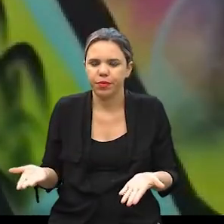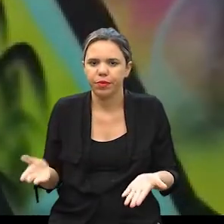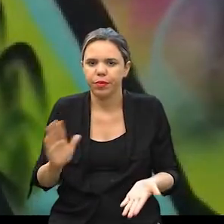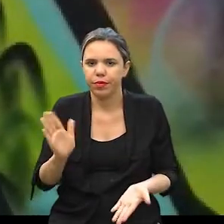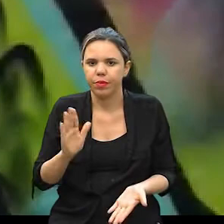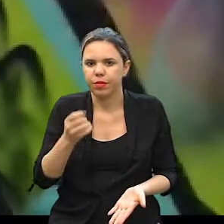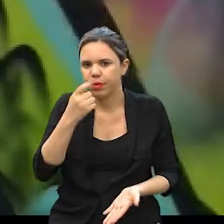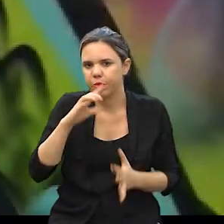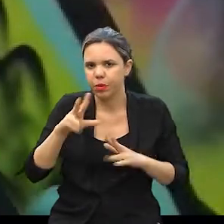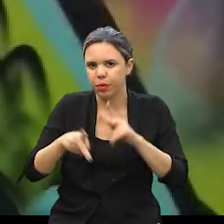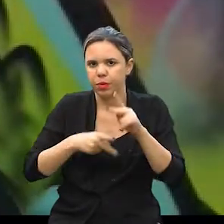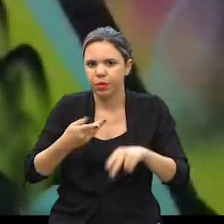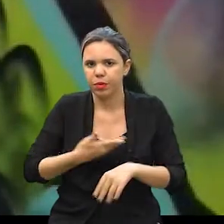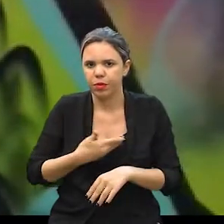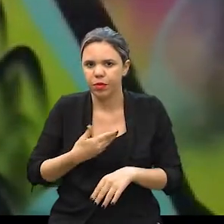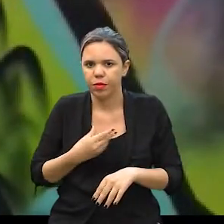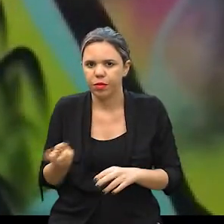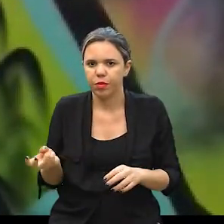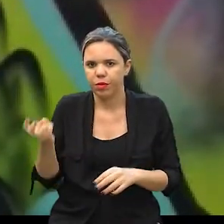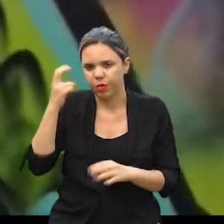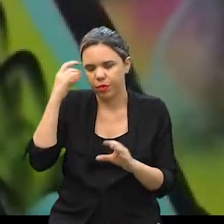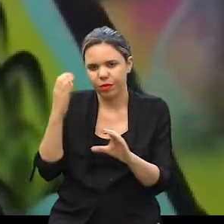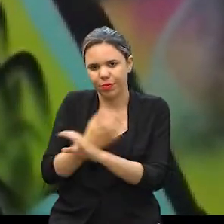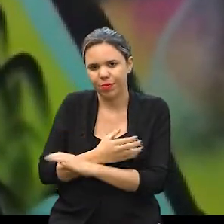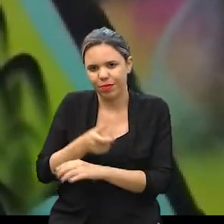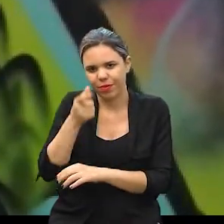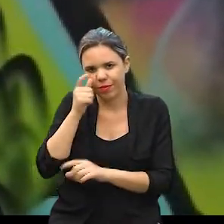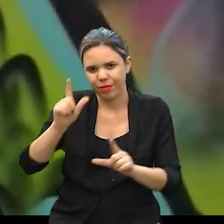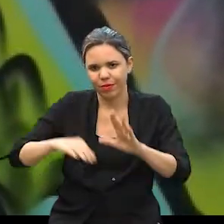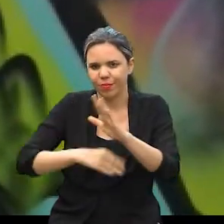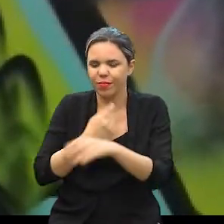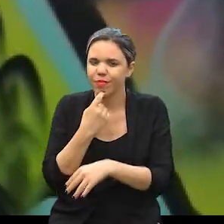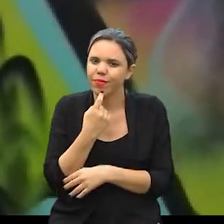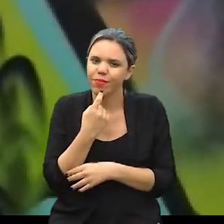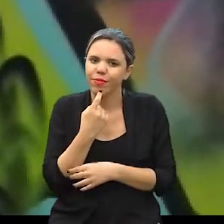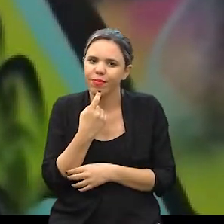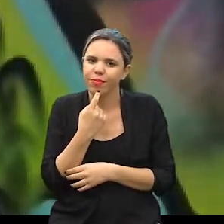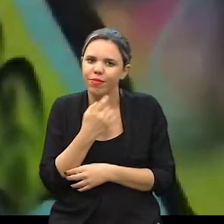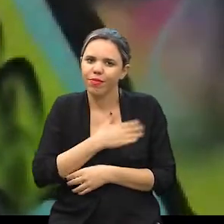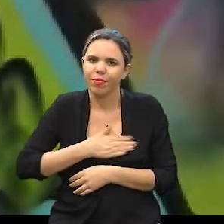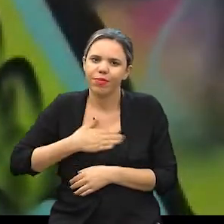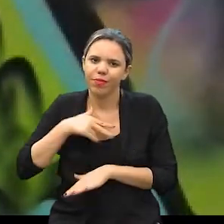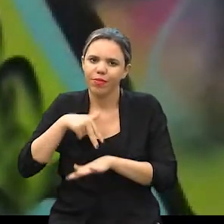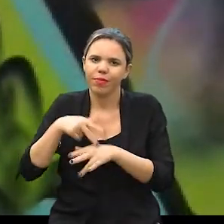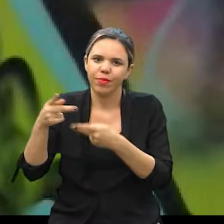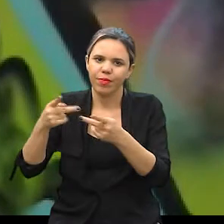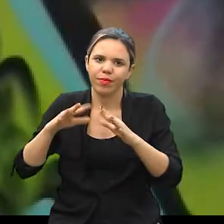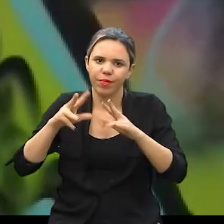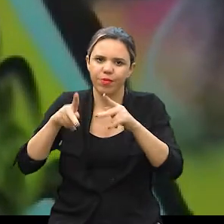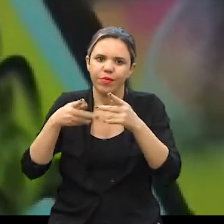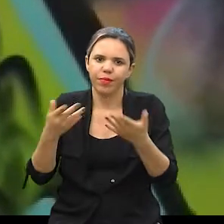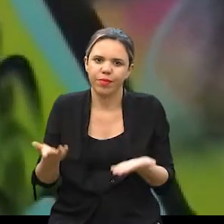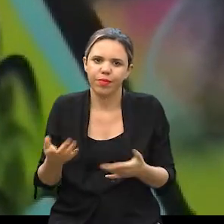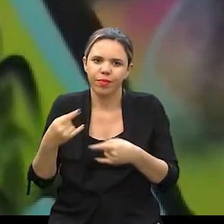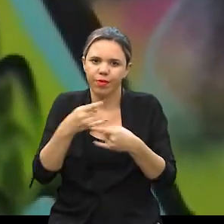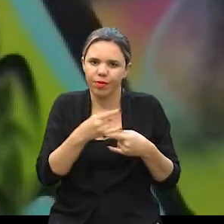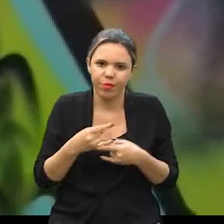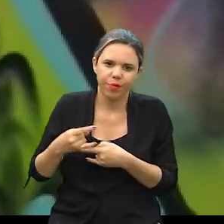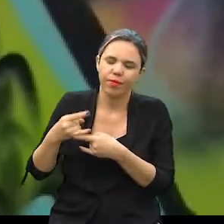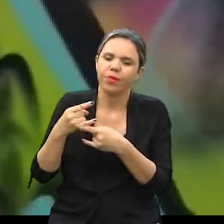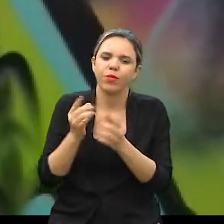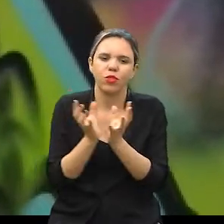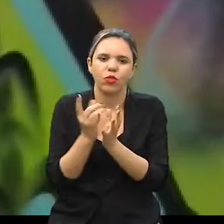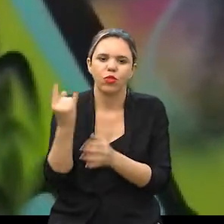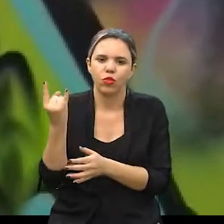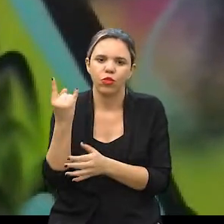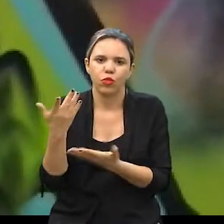Olá, Rubens e todos os amigos do Cultura Total que estão assistindo a TV Câmara. Com imenso prazer, quero convidar a todos para a live da Orquestra